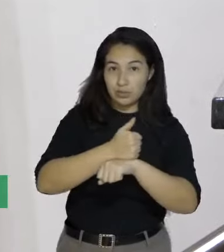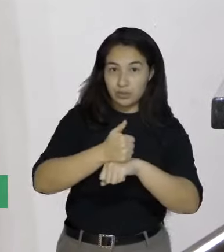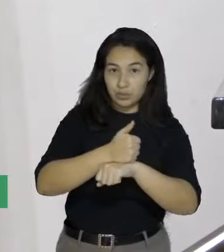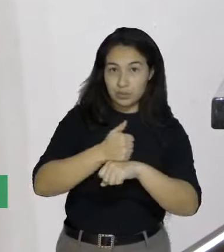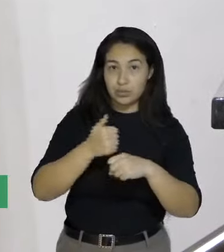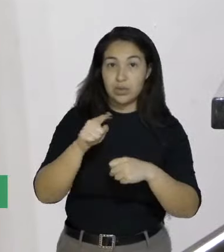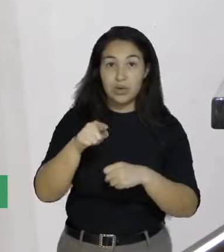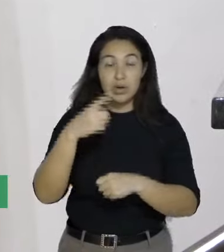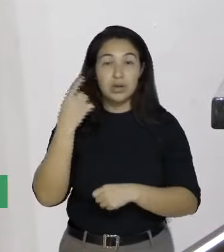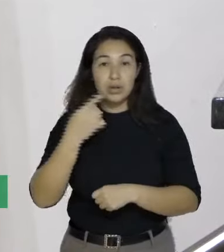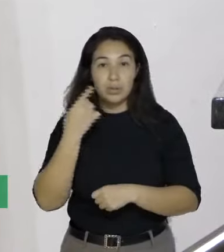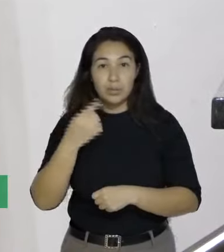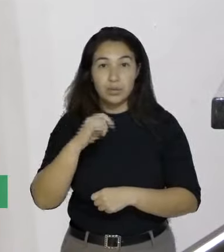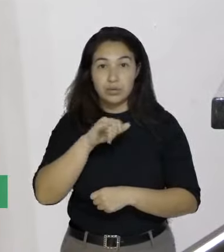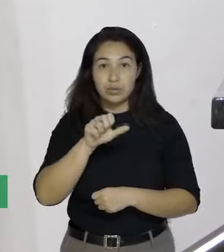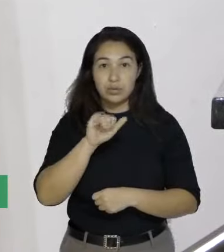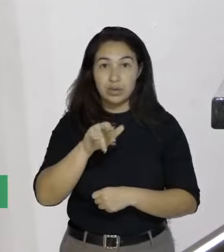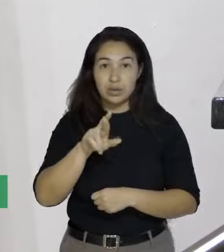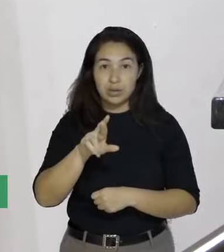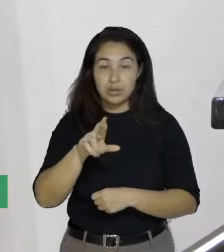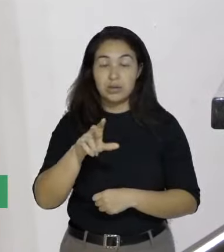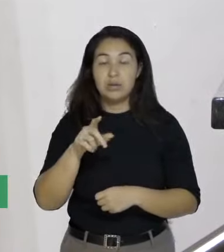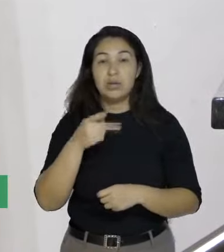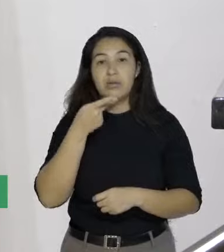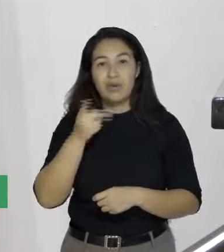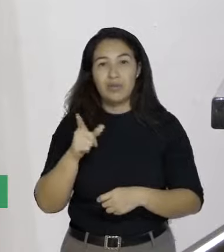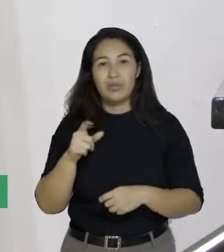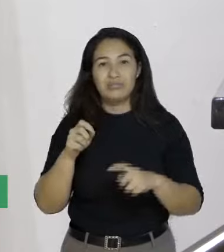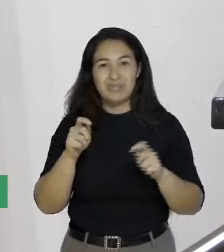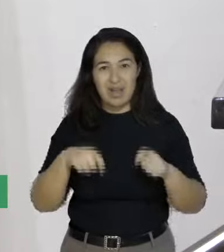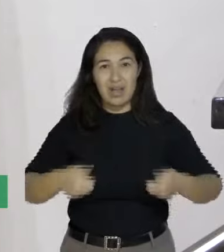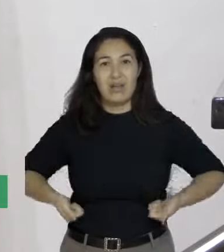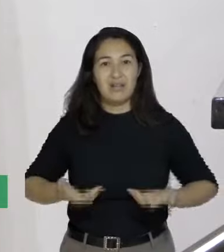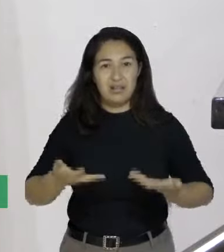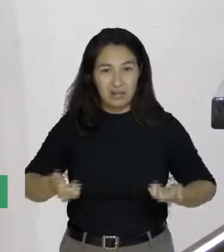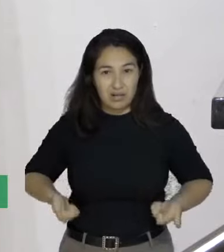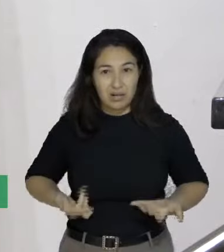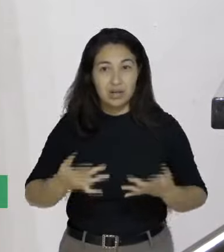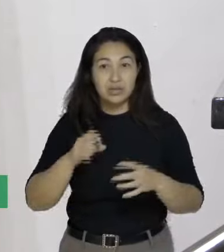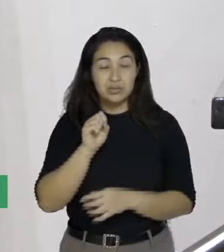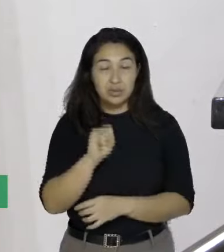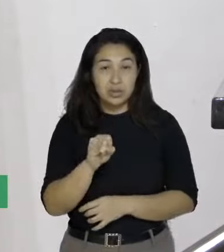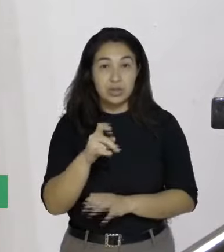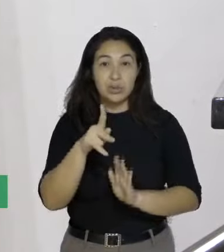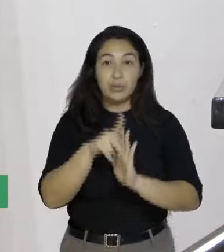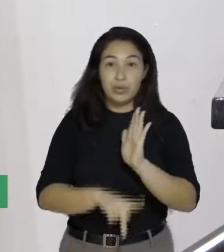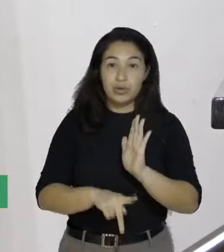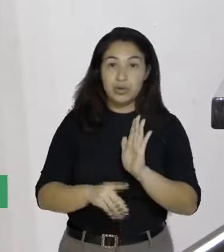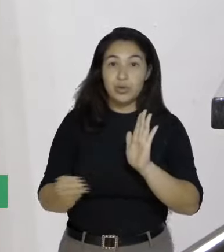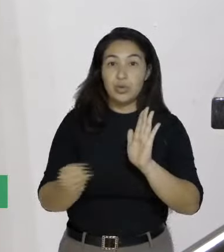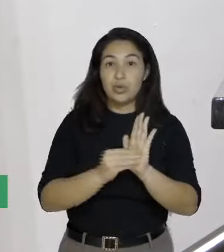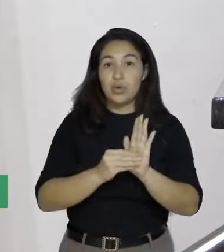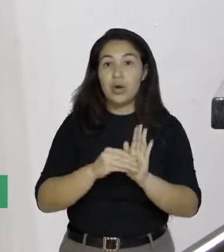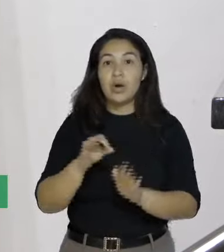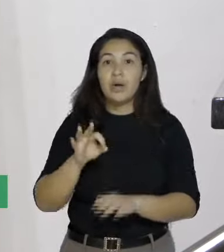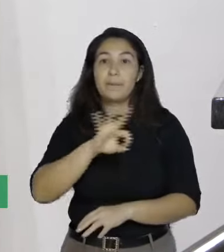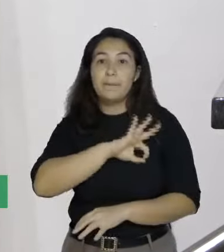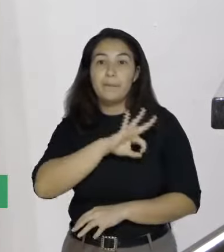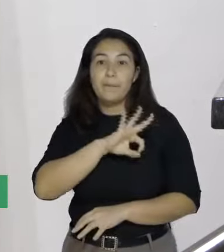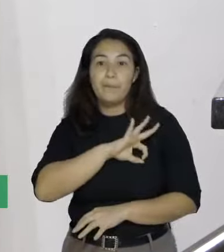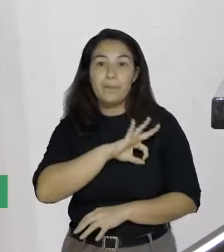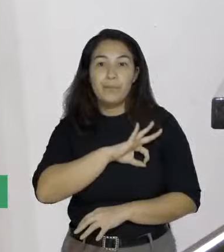Jair Mioto falou sobre gerar custos nós teremos que amadurecer isso porque de fato se o projeto de lei colocar a polícia militar para dentro da escola pode